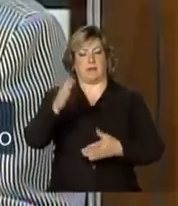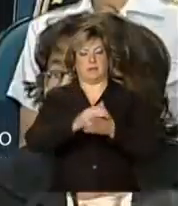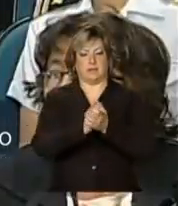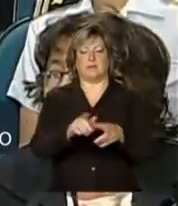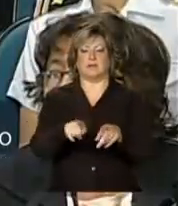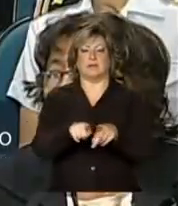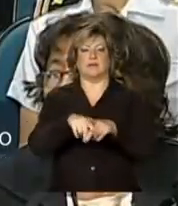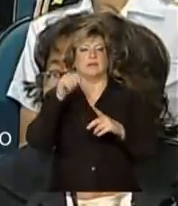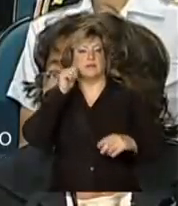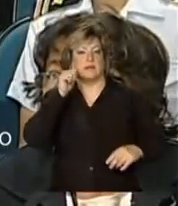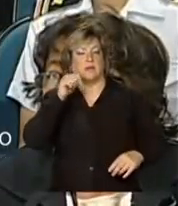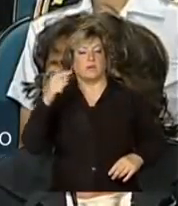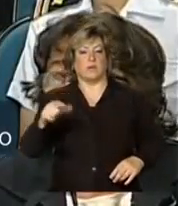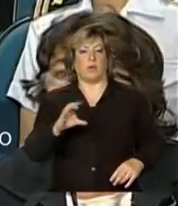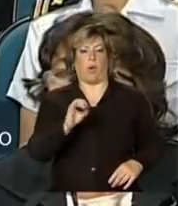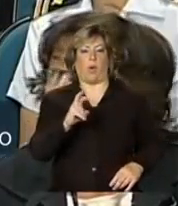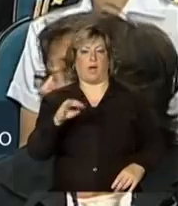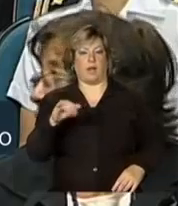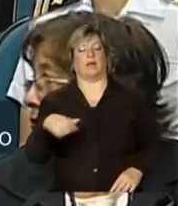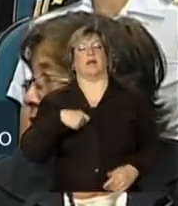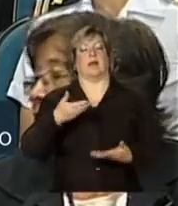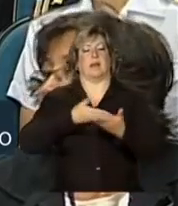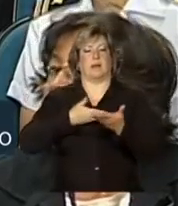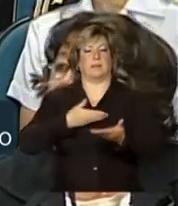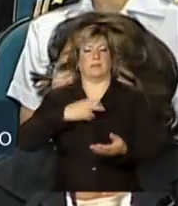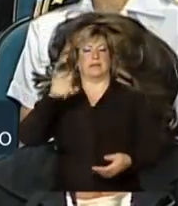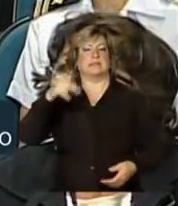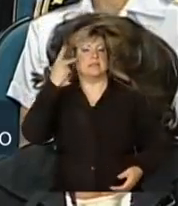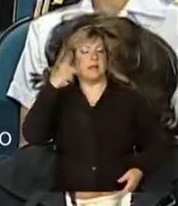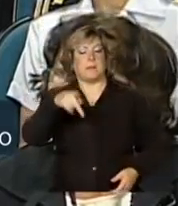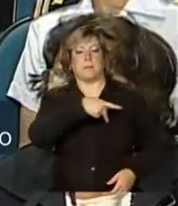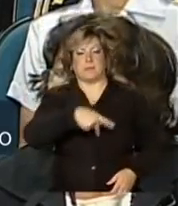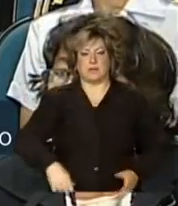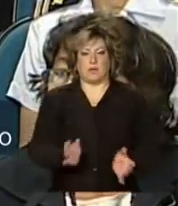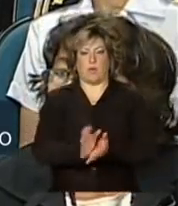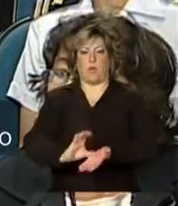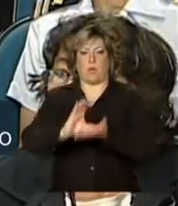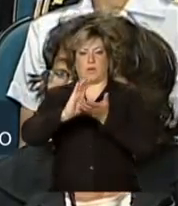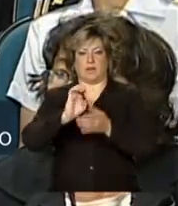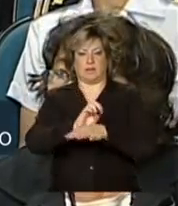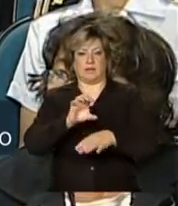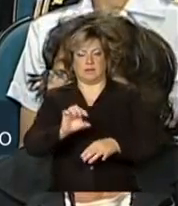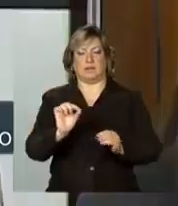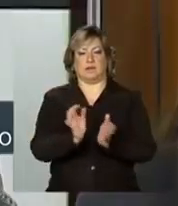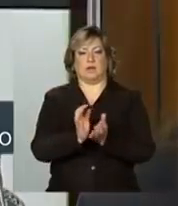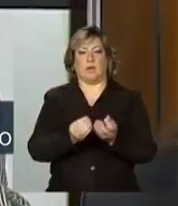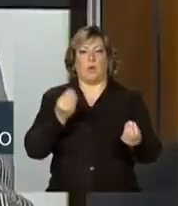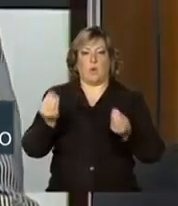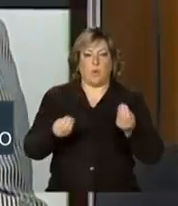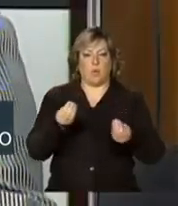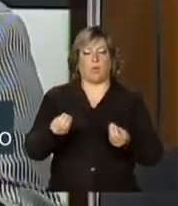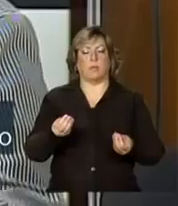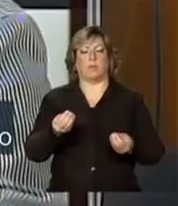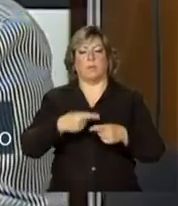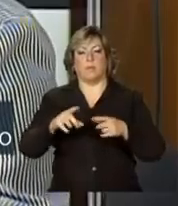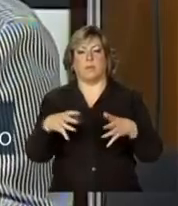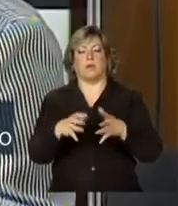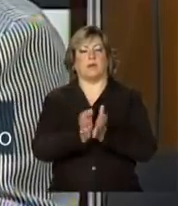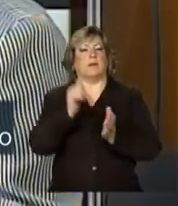também minha velha amiga em São Paulo, presidente do Conselho Estadual da Condição Feminina do Estado de São